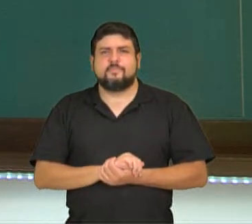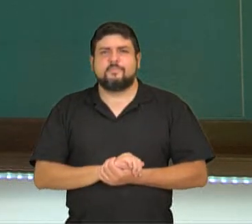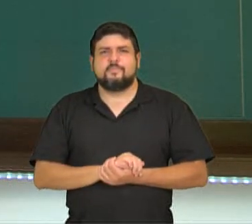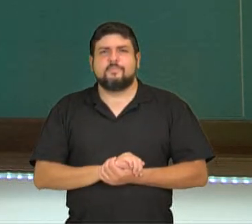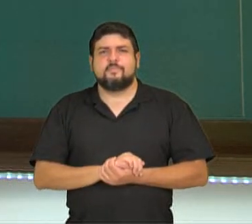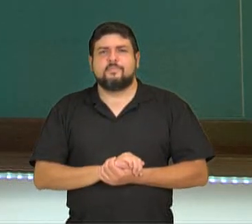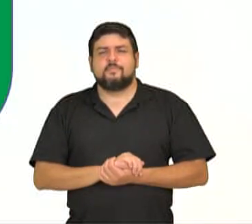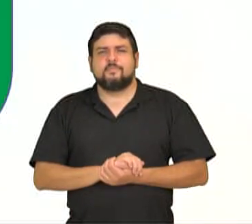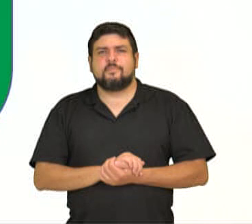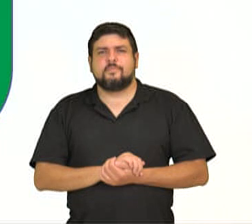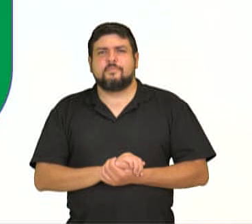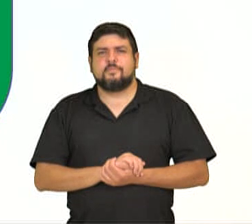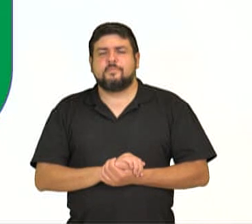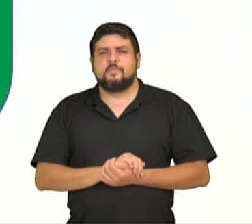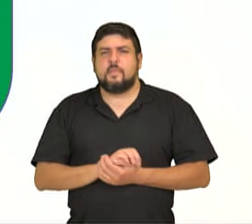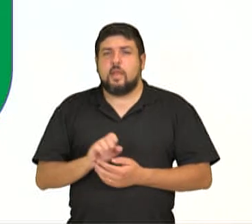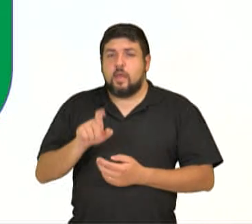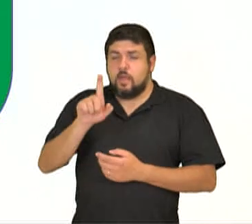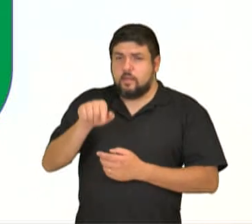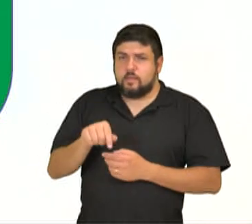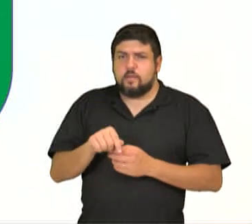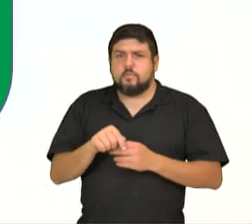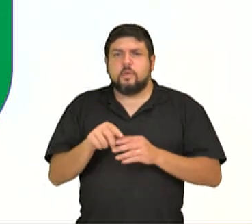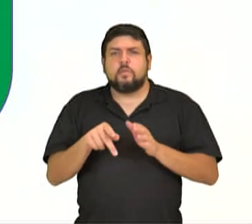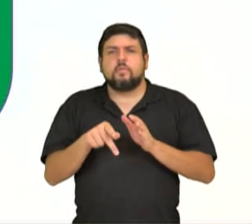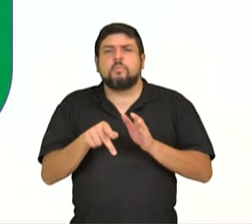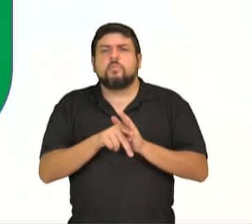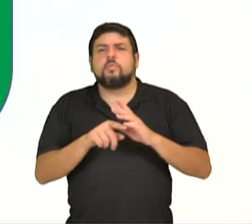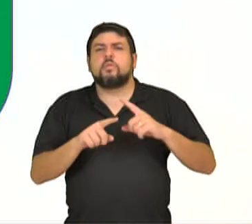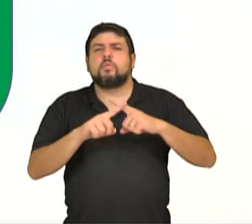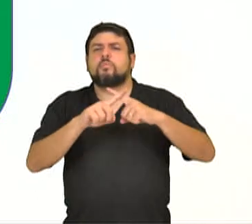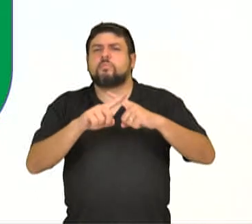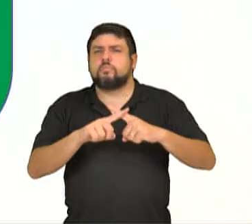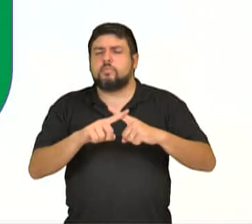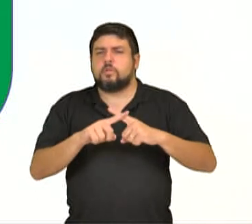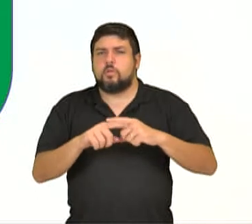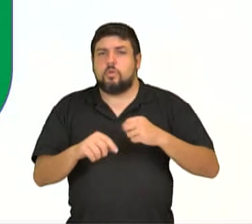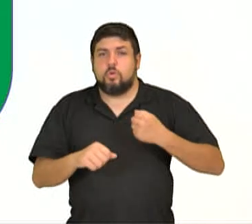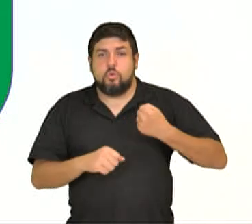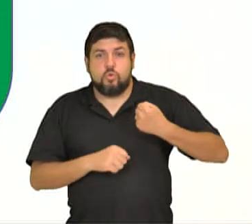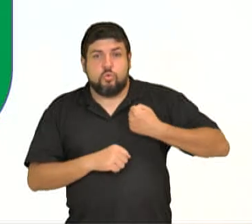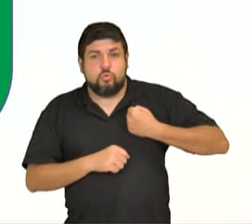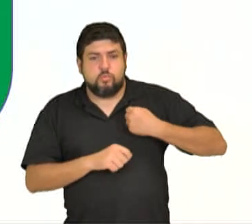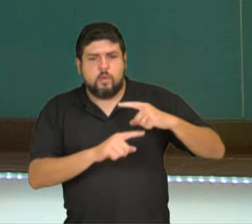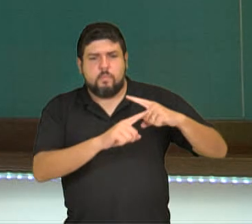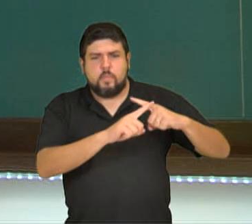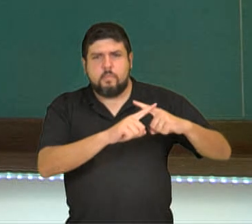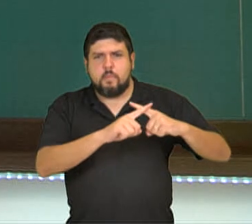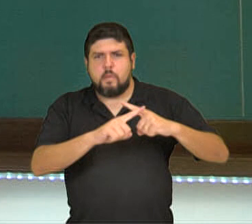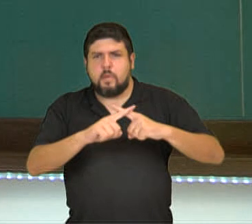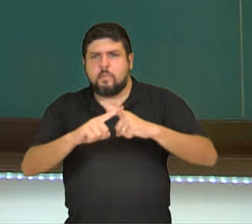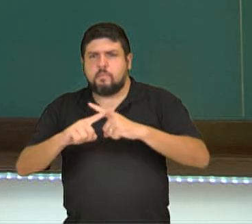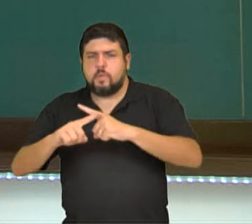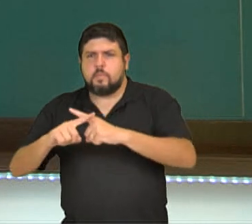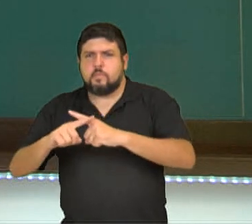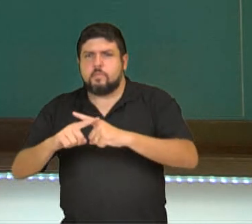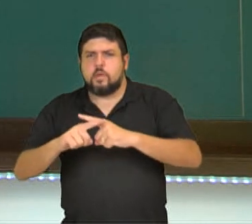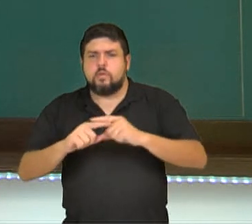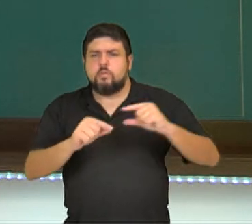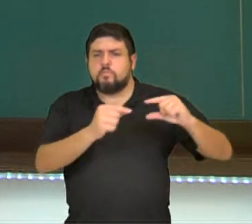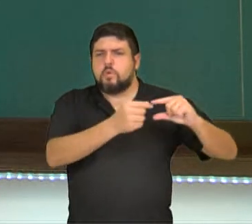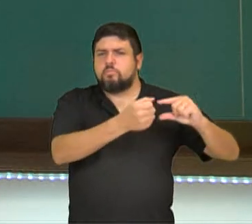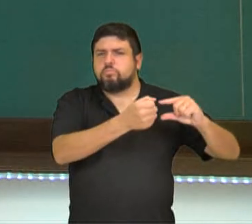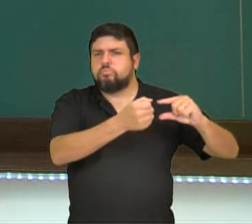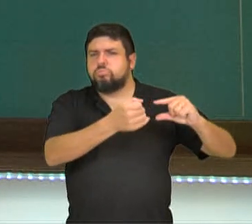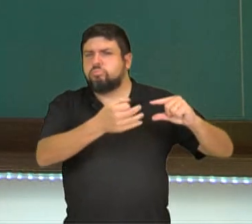ela é? É uma propriedade da multiplicação, onde os números multiplicados são chamados de fatores. Lembrou